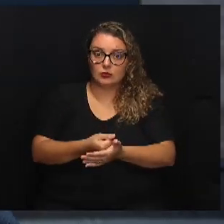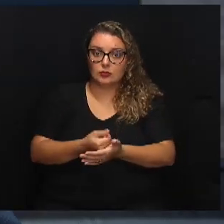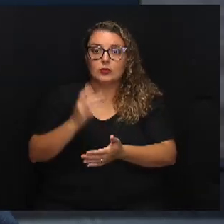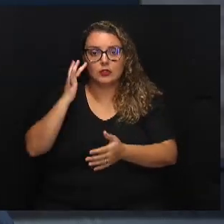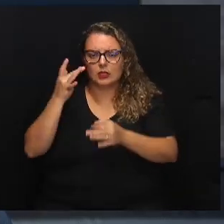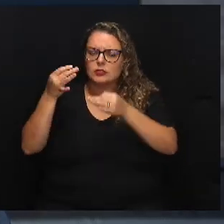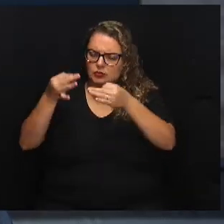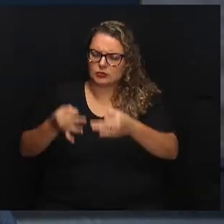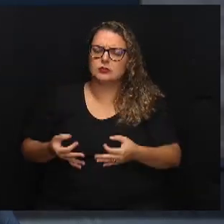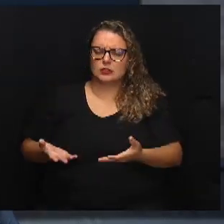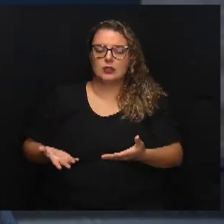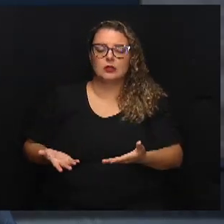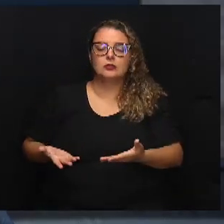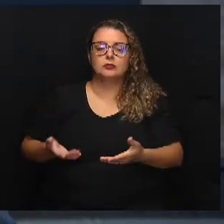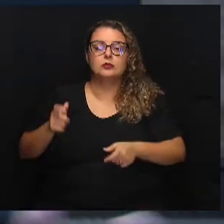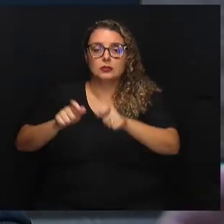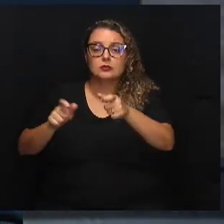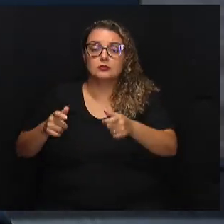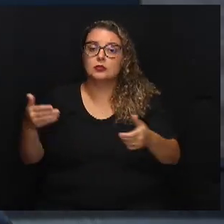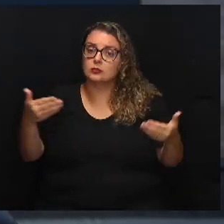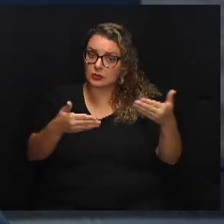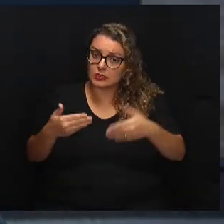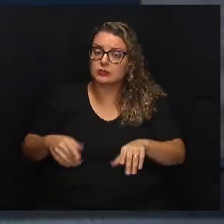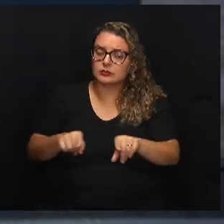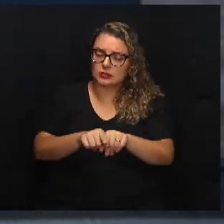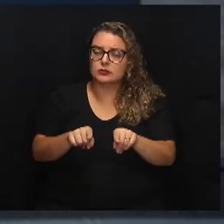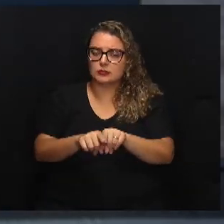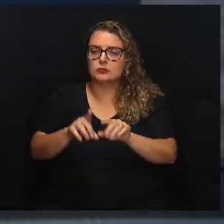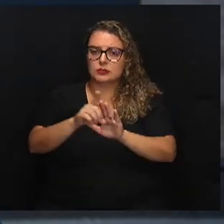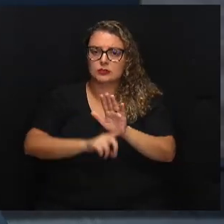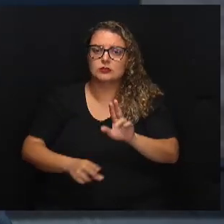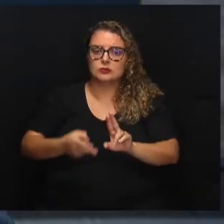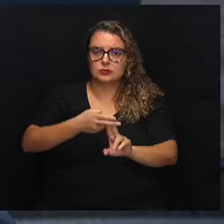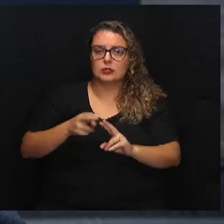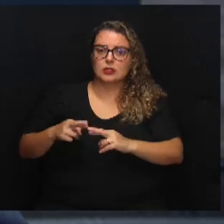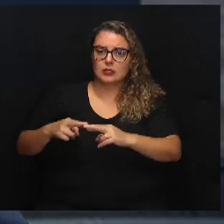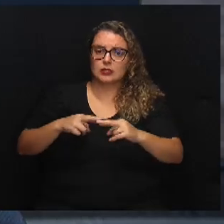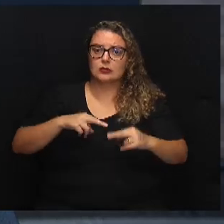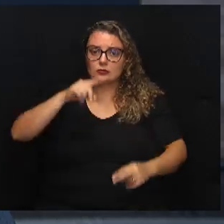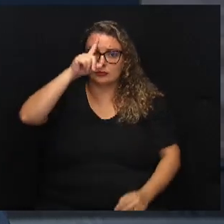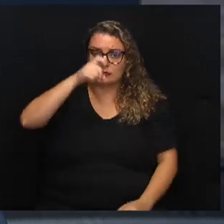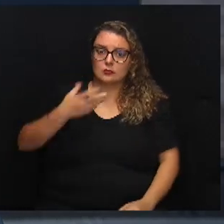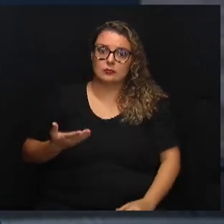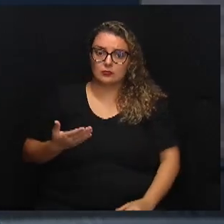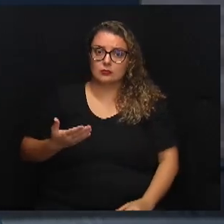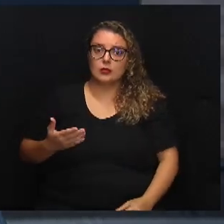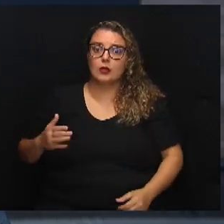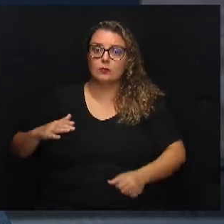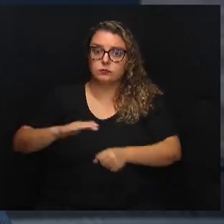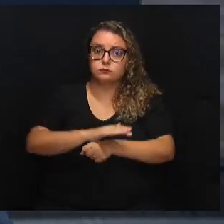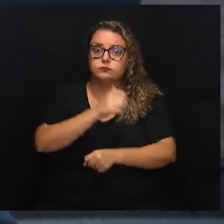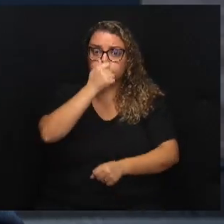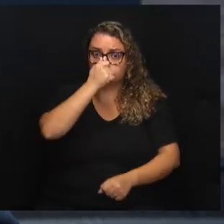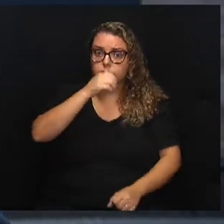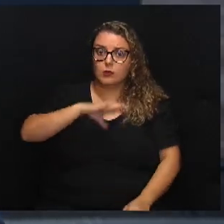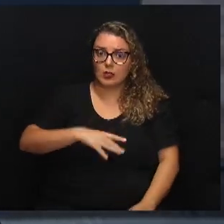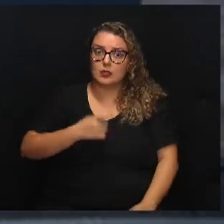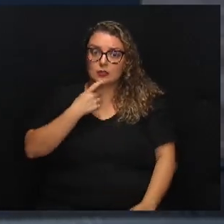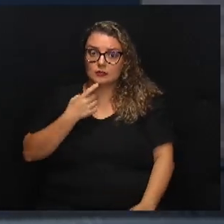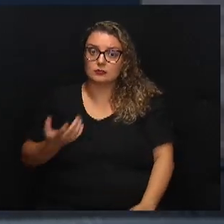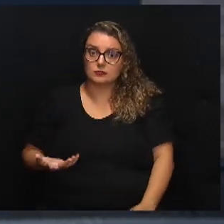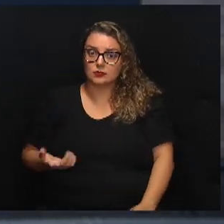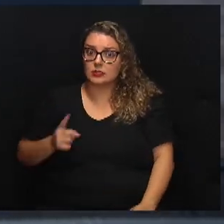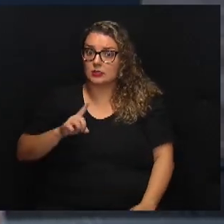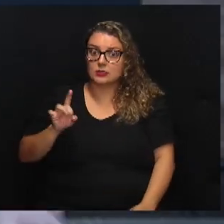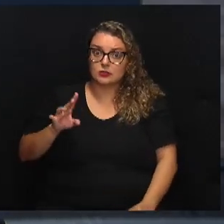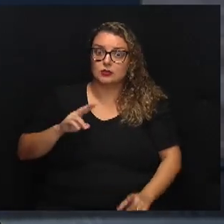justo que essas pessoas tenham acesso também à rede hospitalar. Mas sobrecarrega demais Campinas, né? Não só